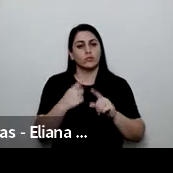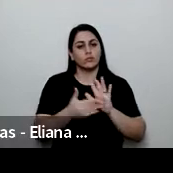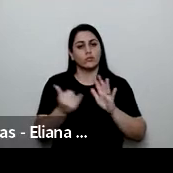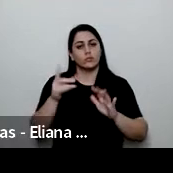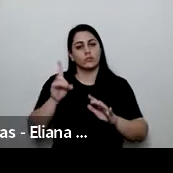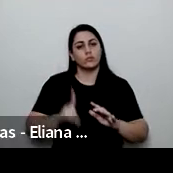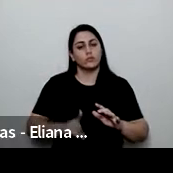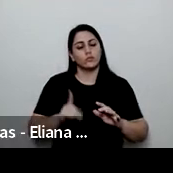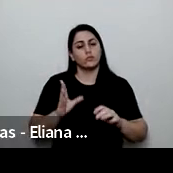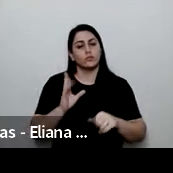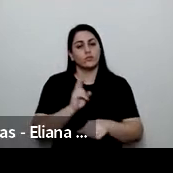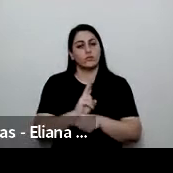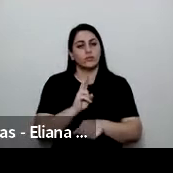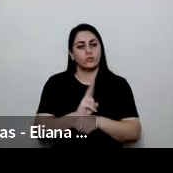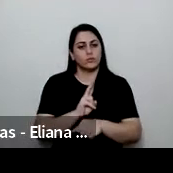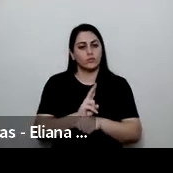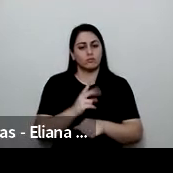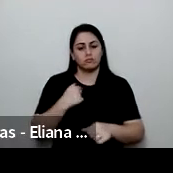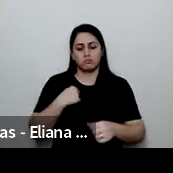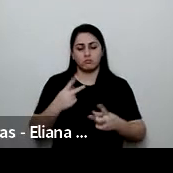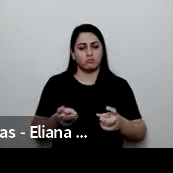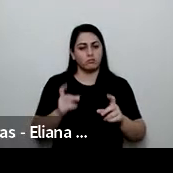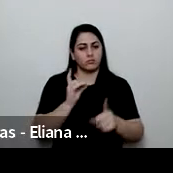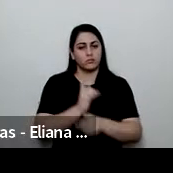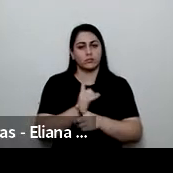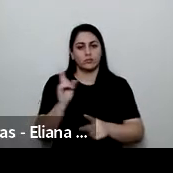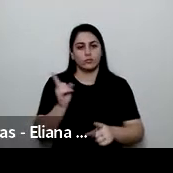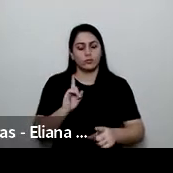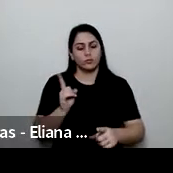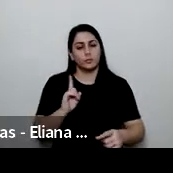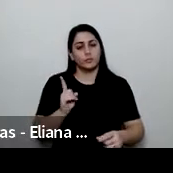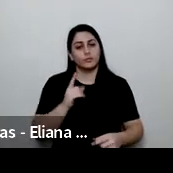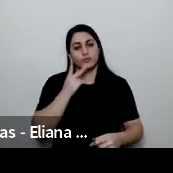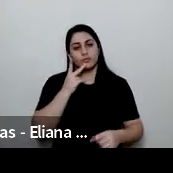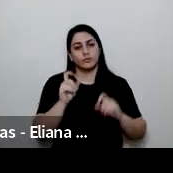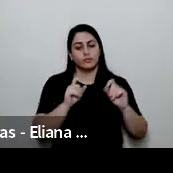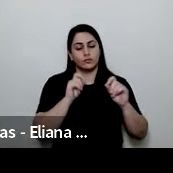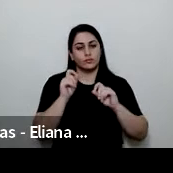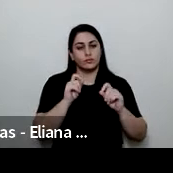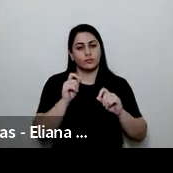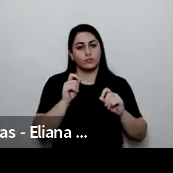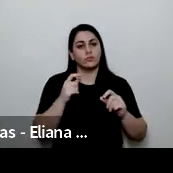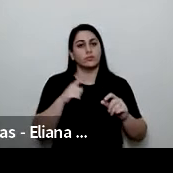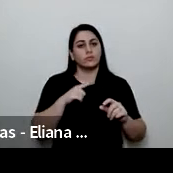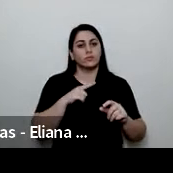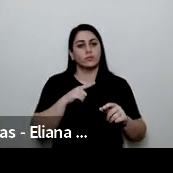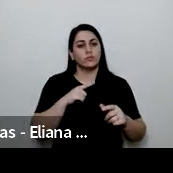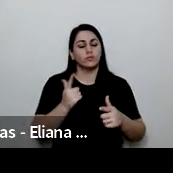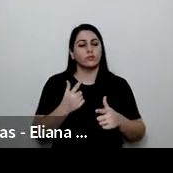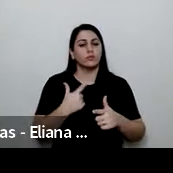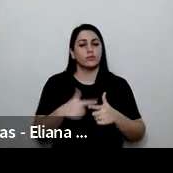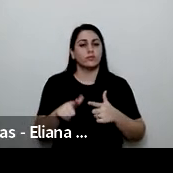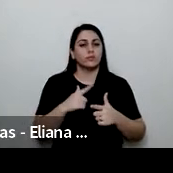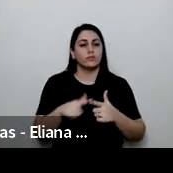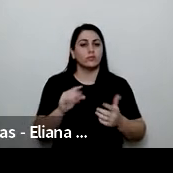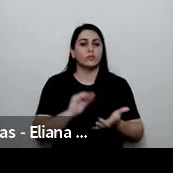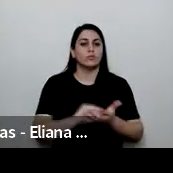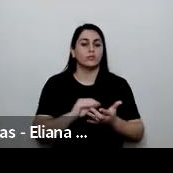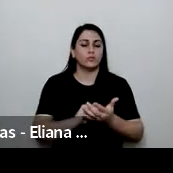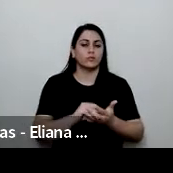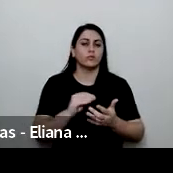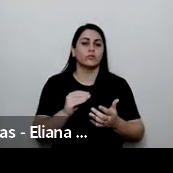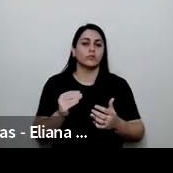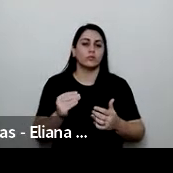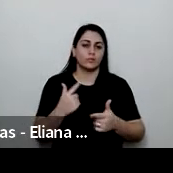fiz um preto examinando os autos busca a parte dizer que sofreu de deficiência técnica na prestação de